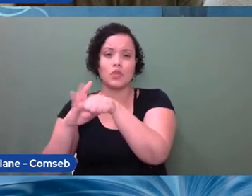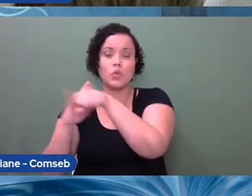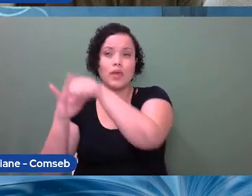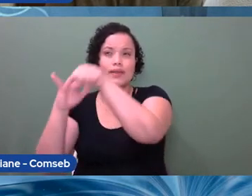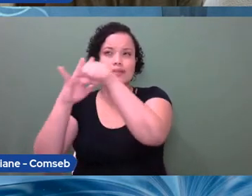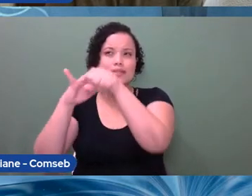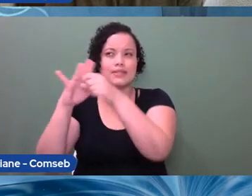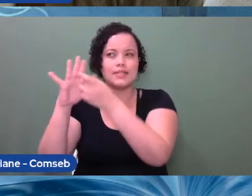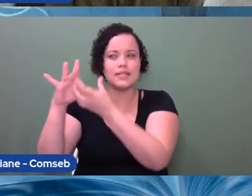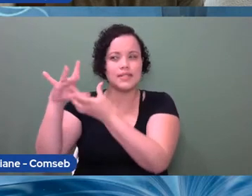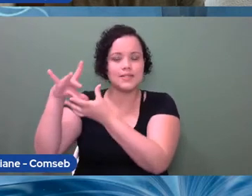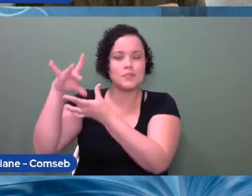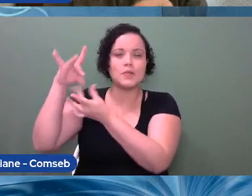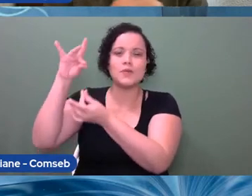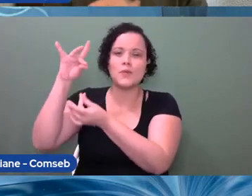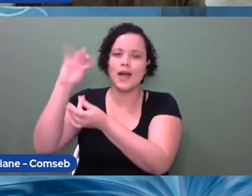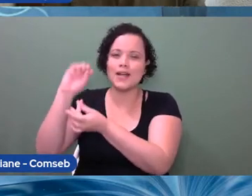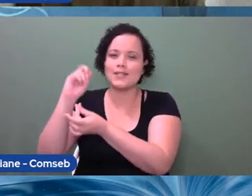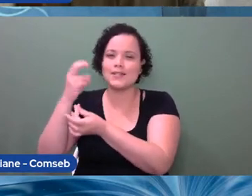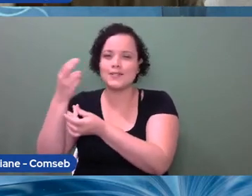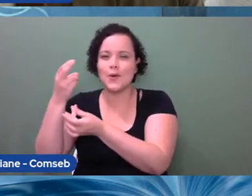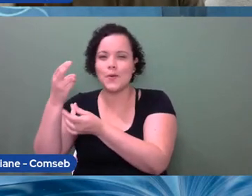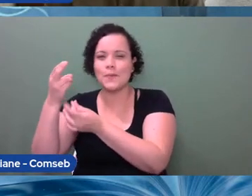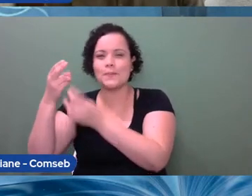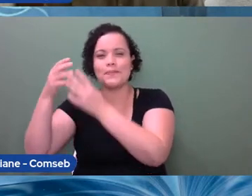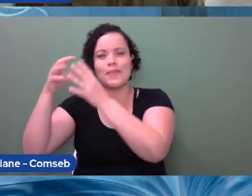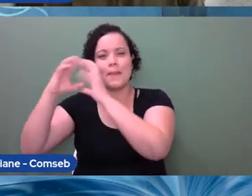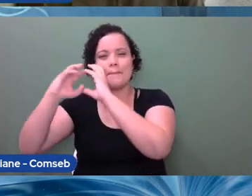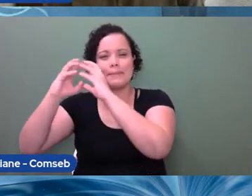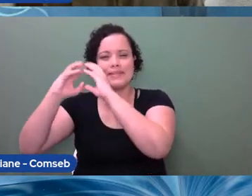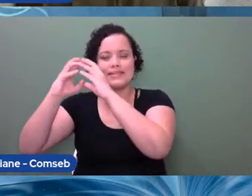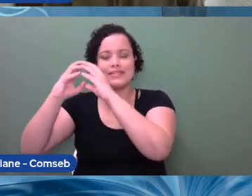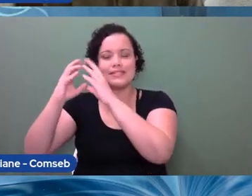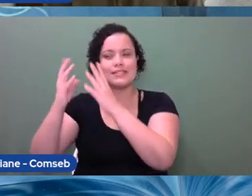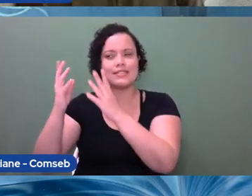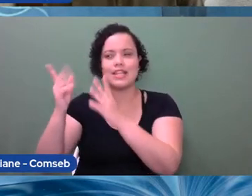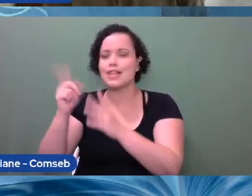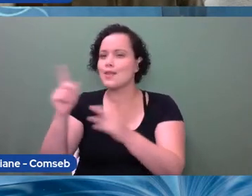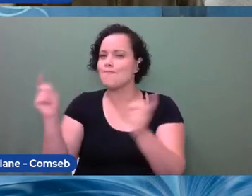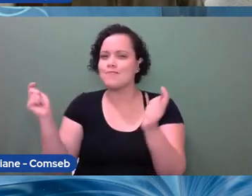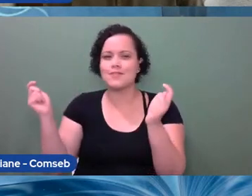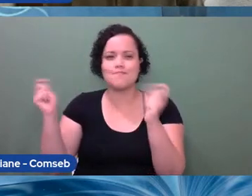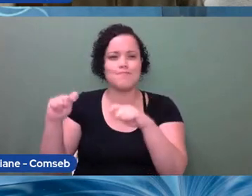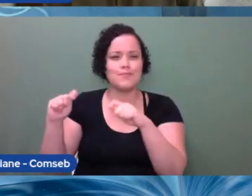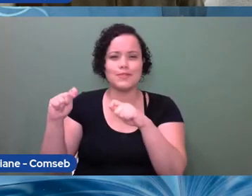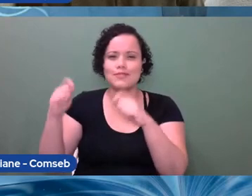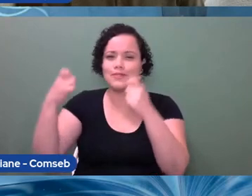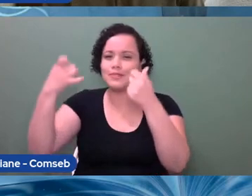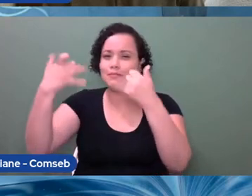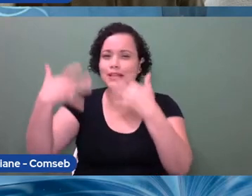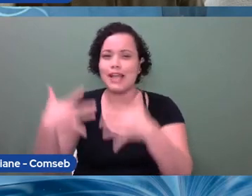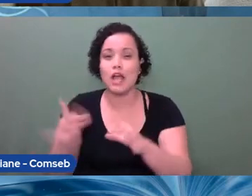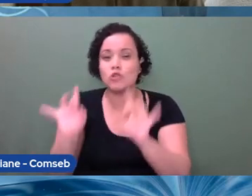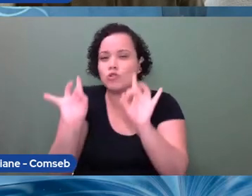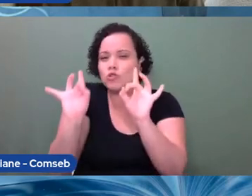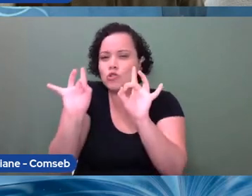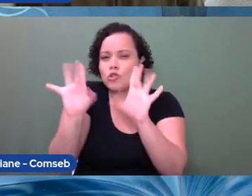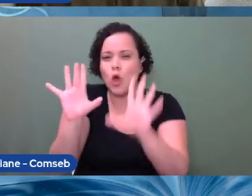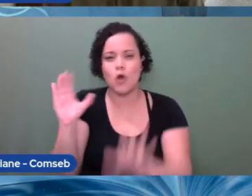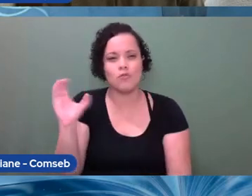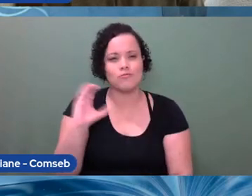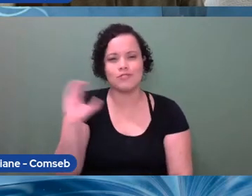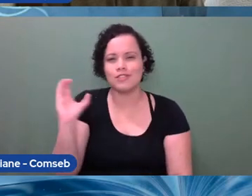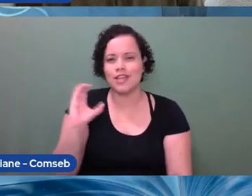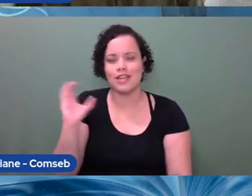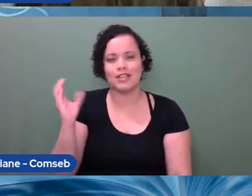espirituais ou psíquicas que não vão ser possível ser explicadas simplesmente por desarranjo